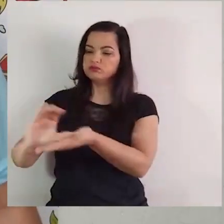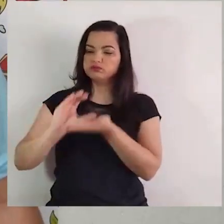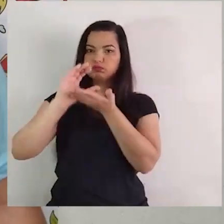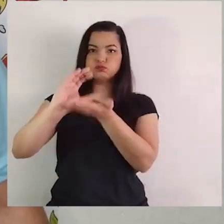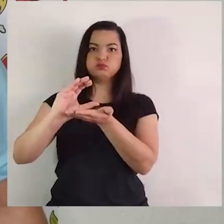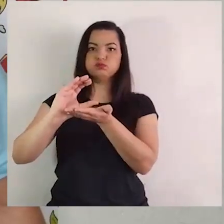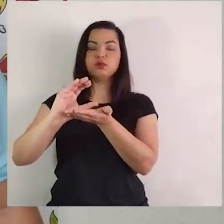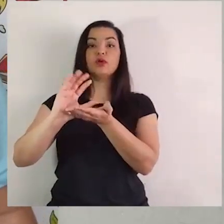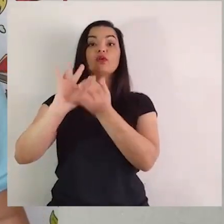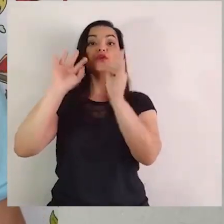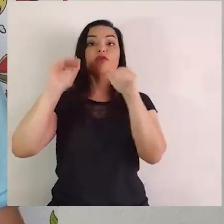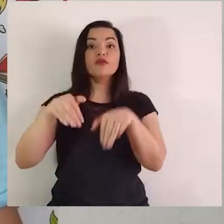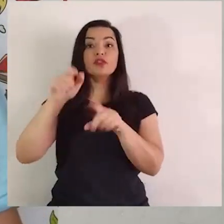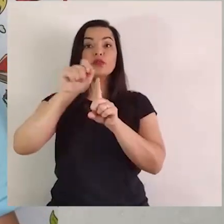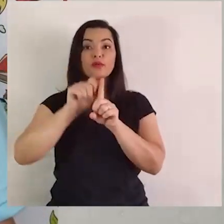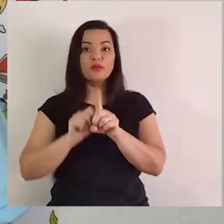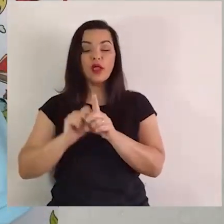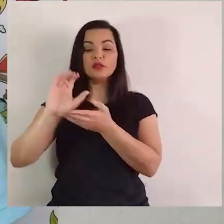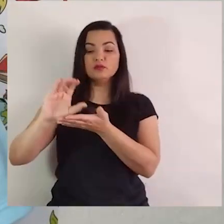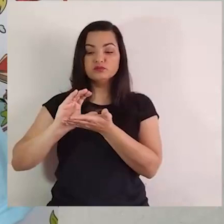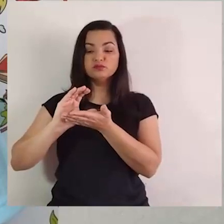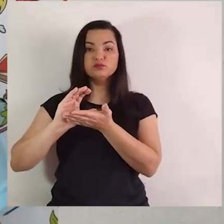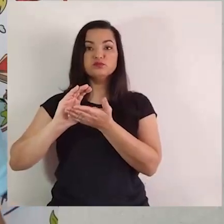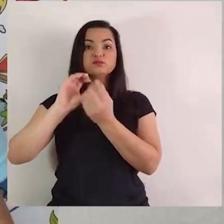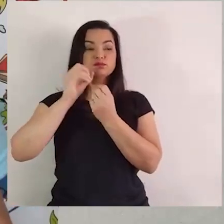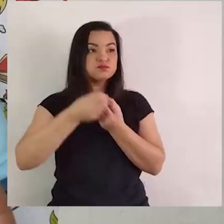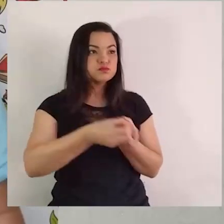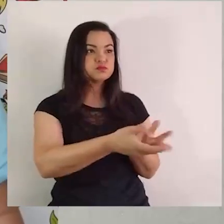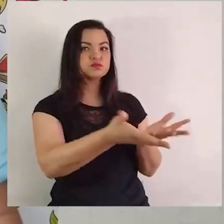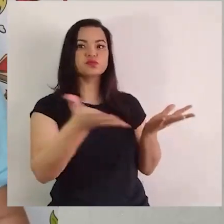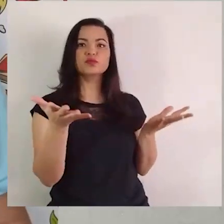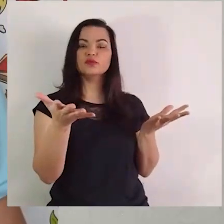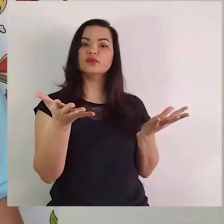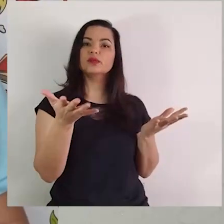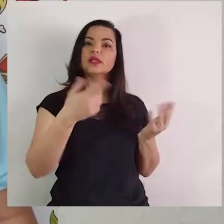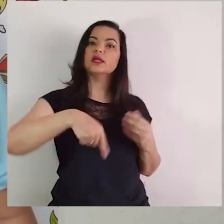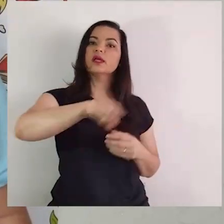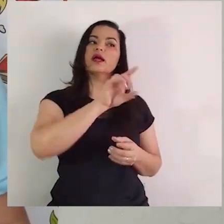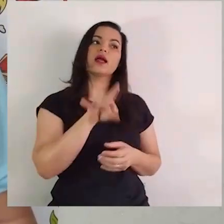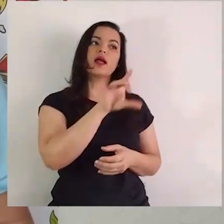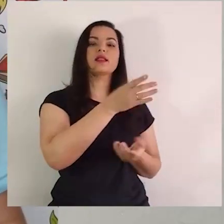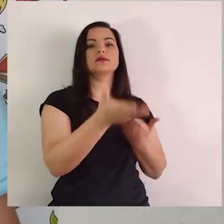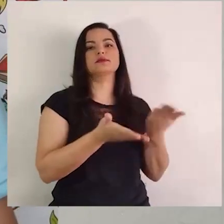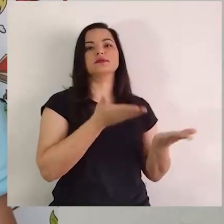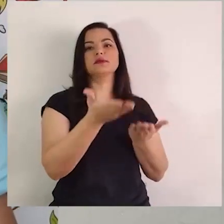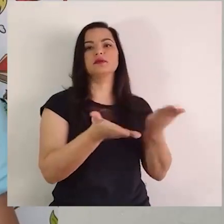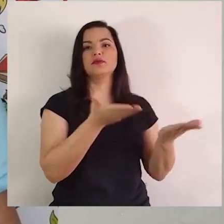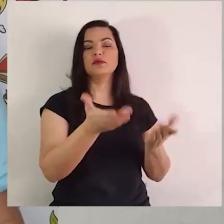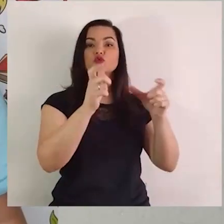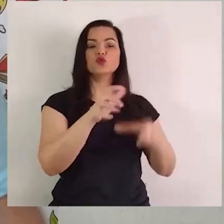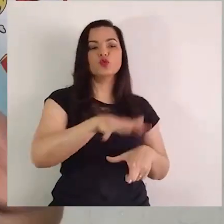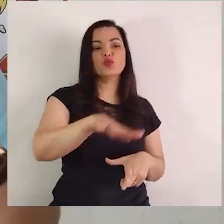pega no final do mês tudo aquilo que foi arrecadado e repassa para a manutenção